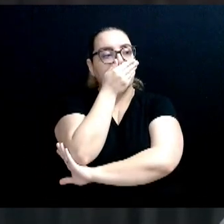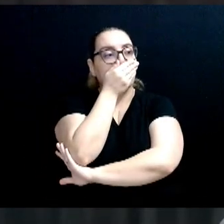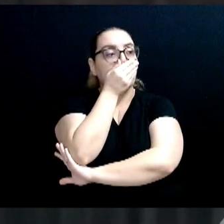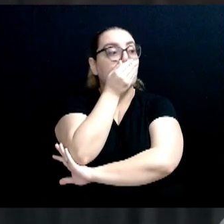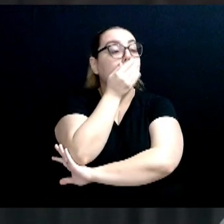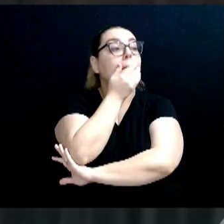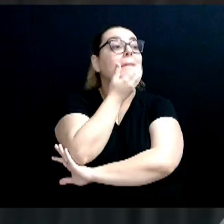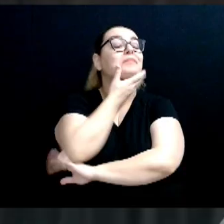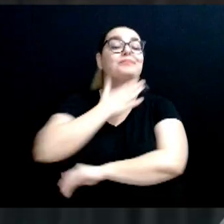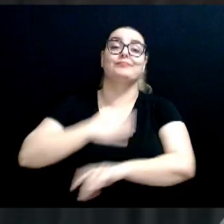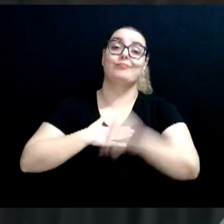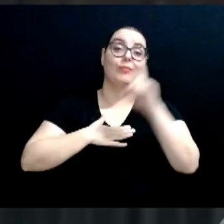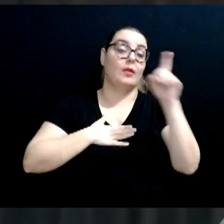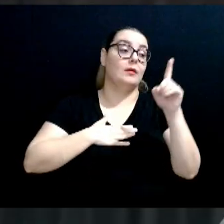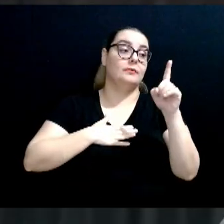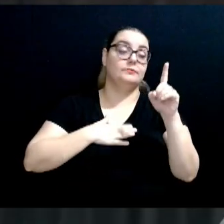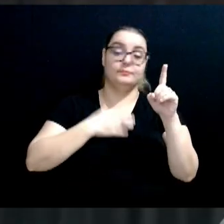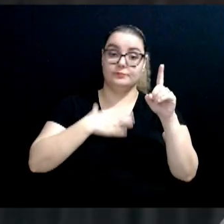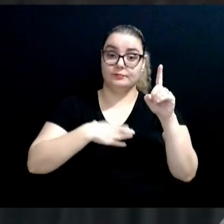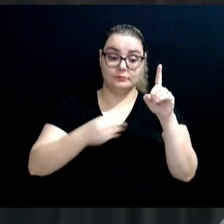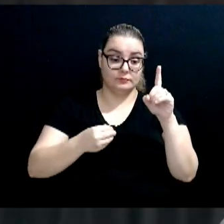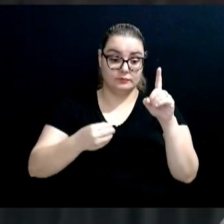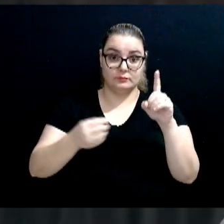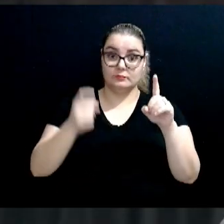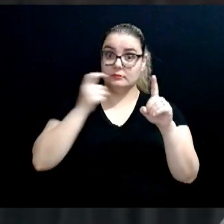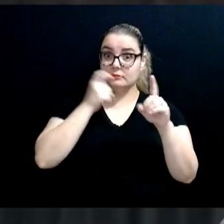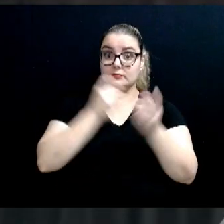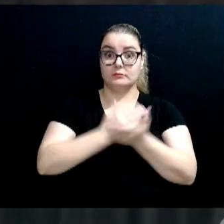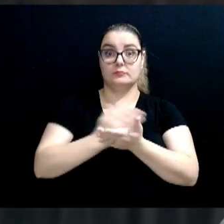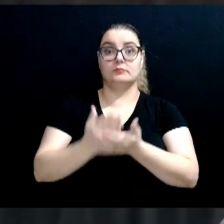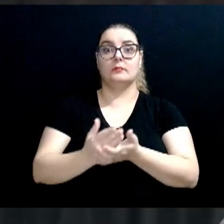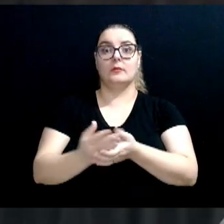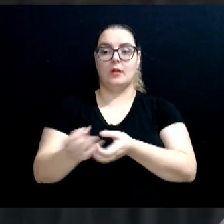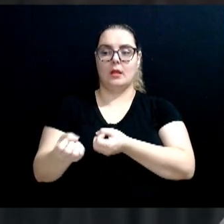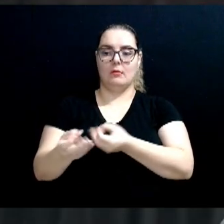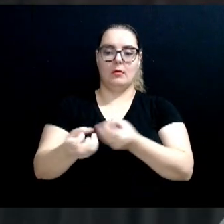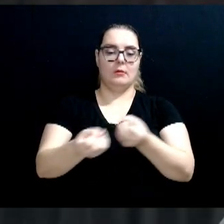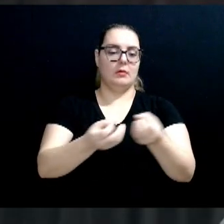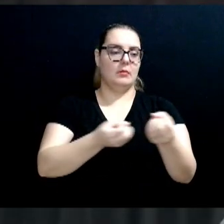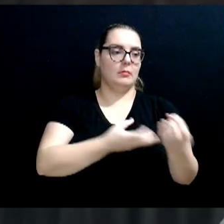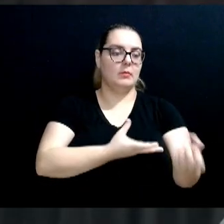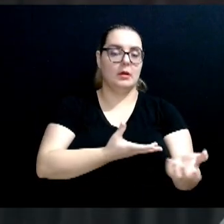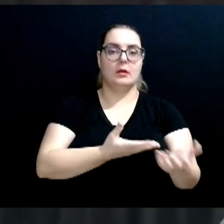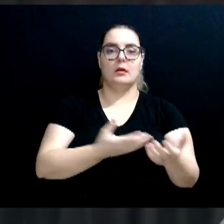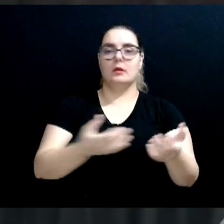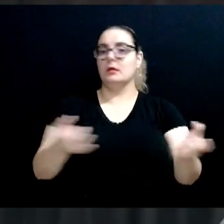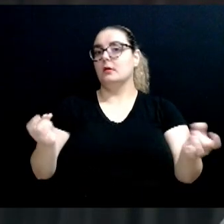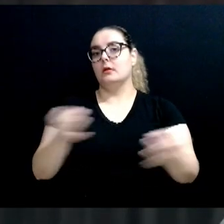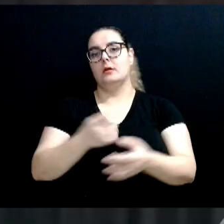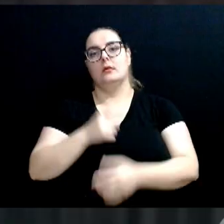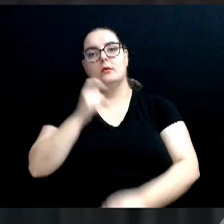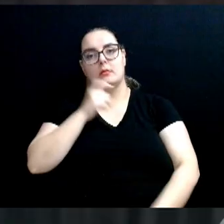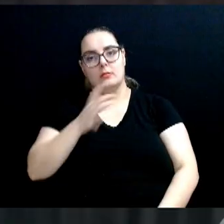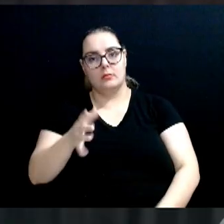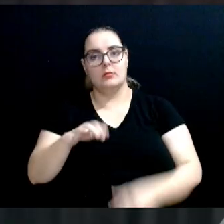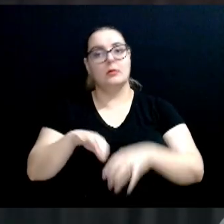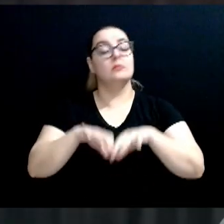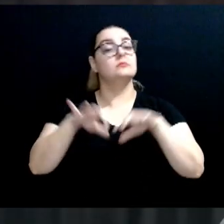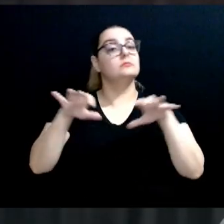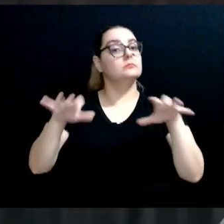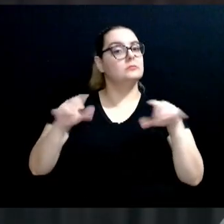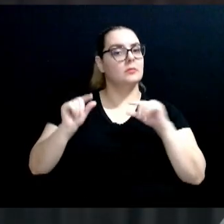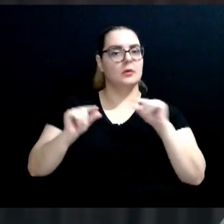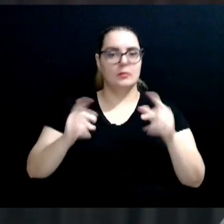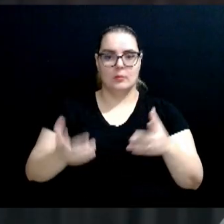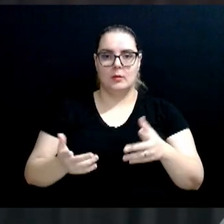eles vão pegando essas informações e querem, assim, acabar com essa mentira. Mas vamos separar um pouquinho, né? O que faz parte